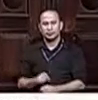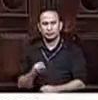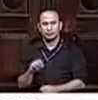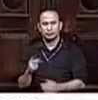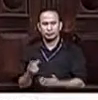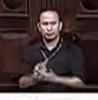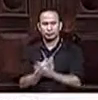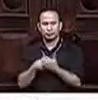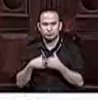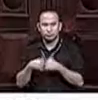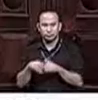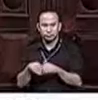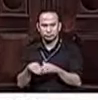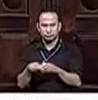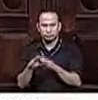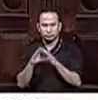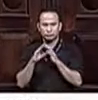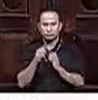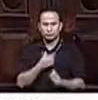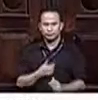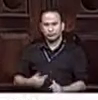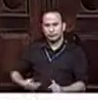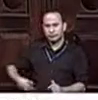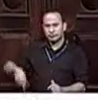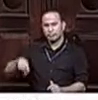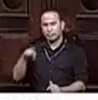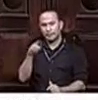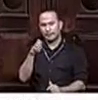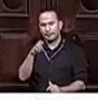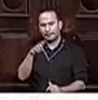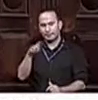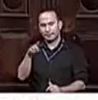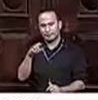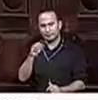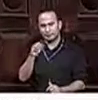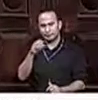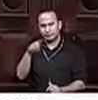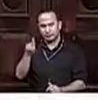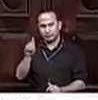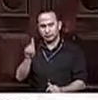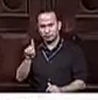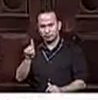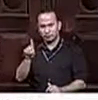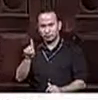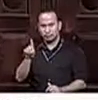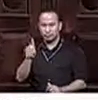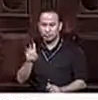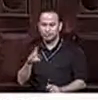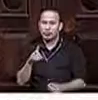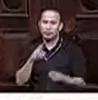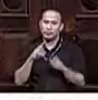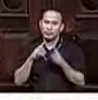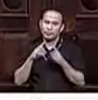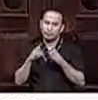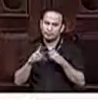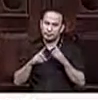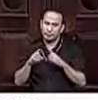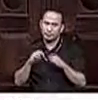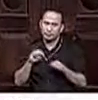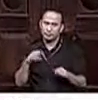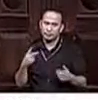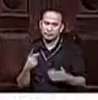inviabilizada a continuidade do governador Pezão e que ele sofra o impeachment. Esse é um debate que está aí colocado até pelos seus